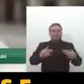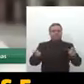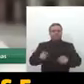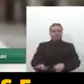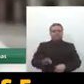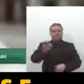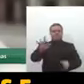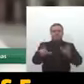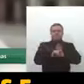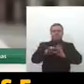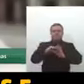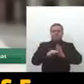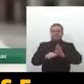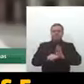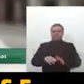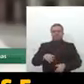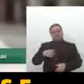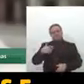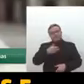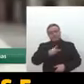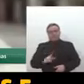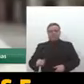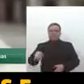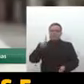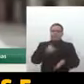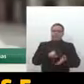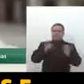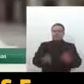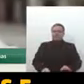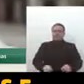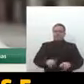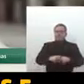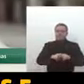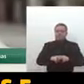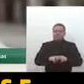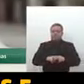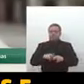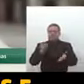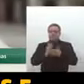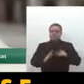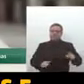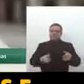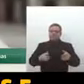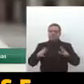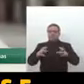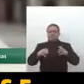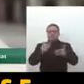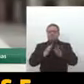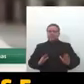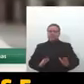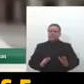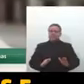uma legislação federal que vai legalizar o garimpo e, com isso, acabar com os conflitos. Quando, na